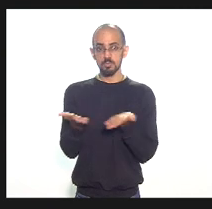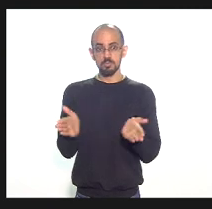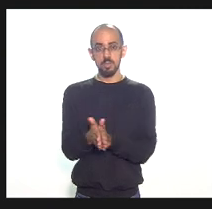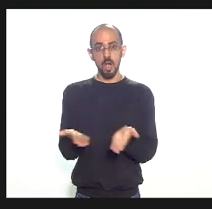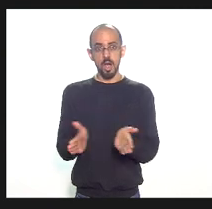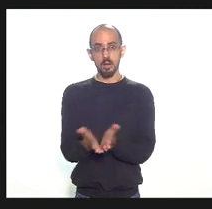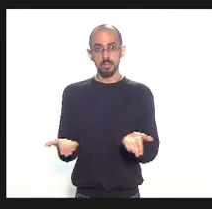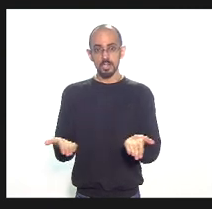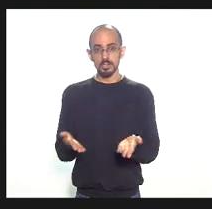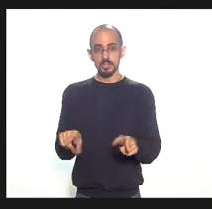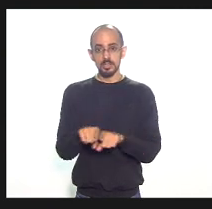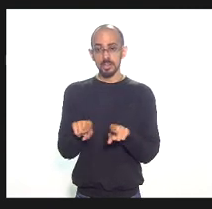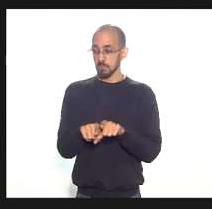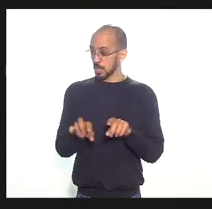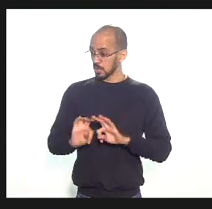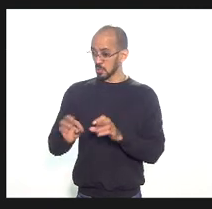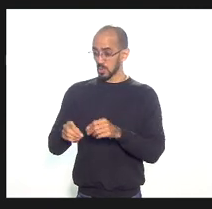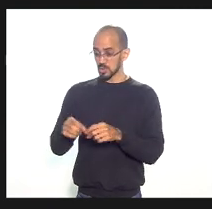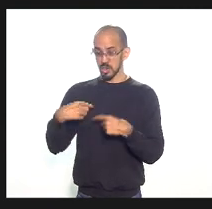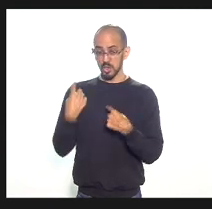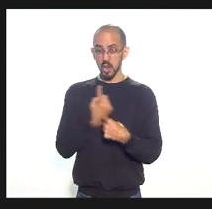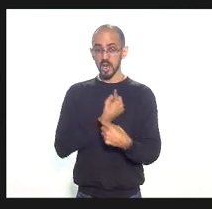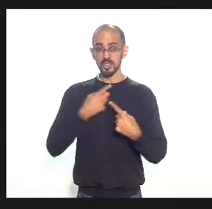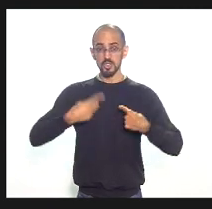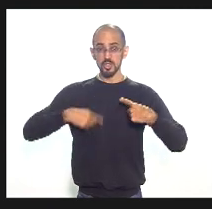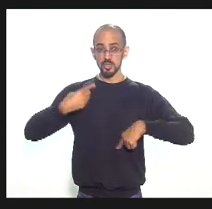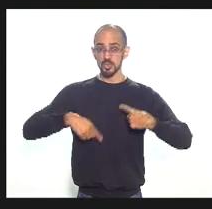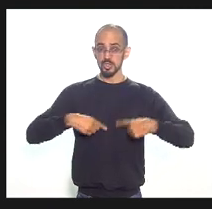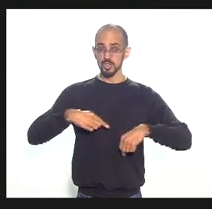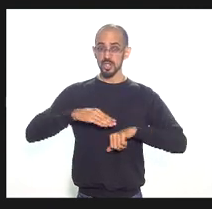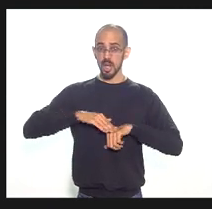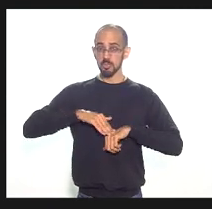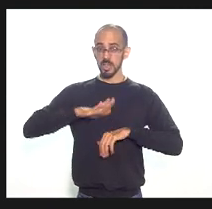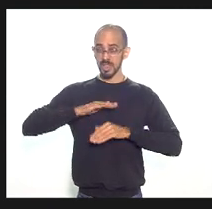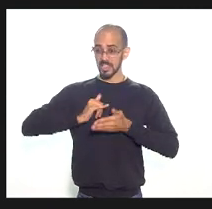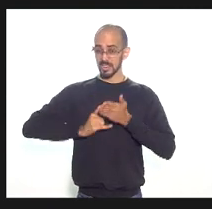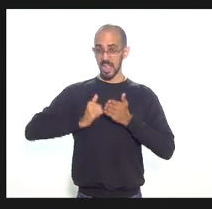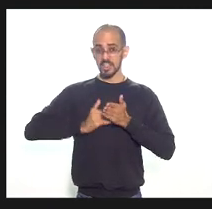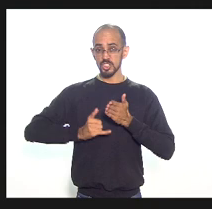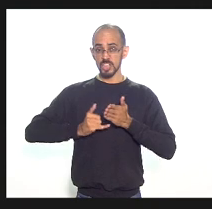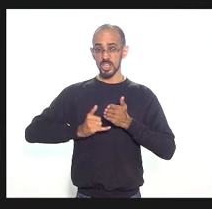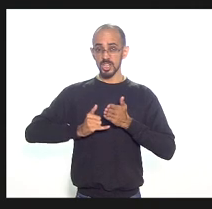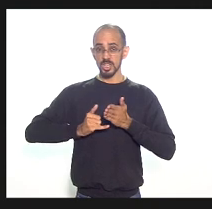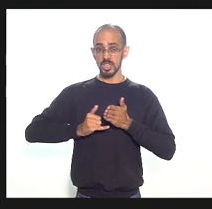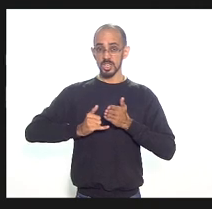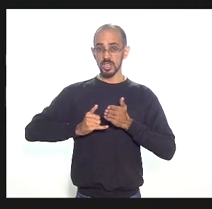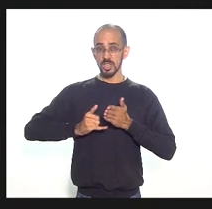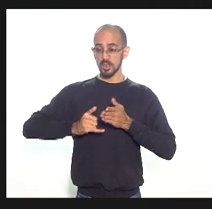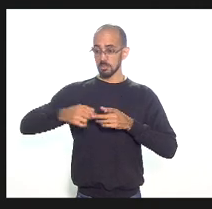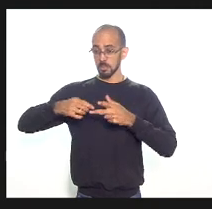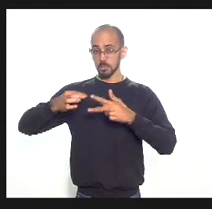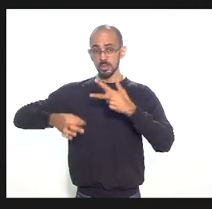sociedade e a gente discutindo aqui um aumento de taxa, de tributo para o poder